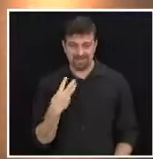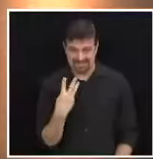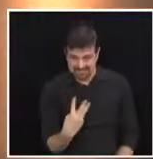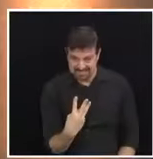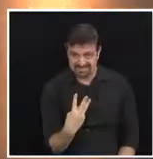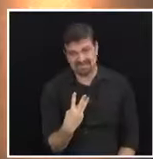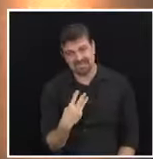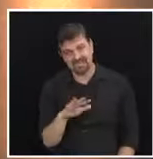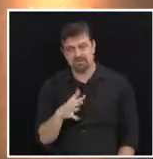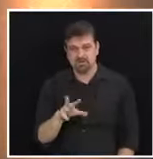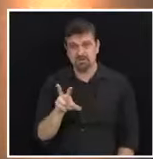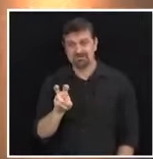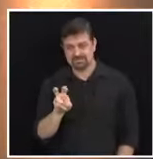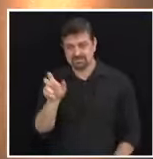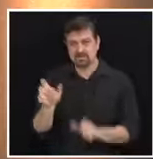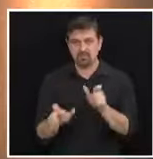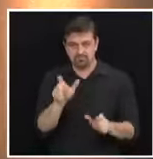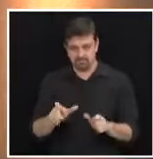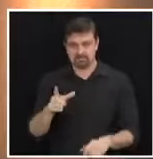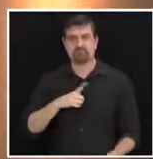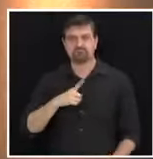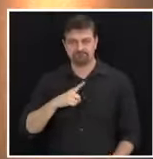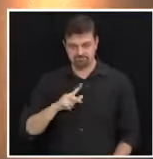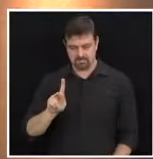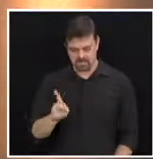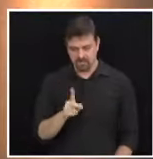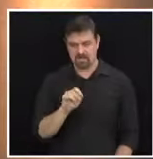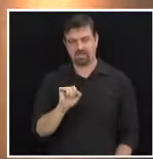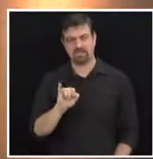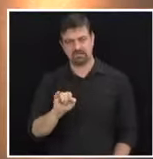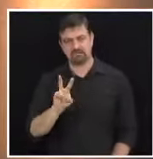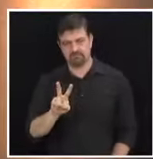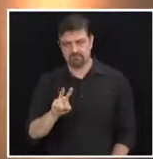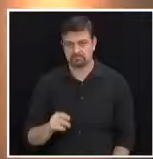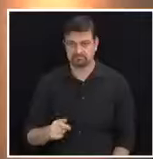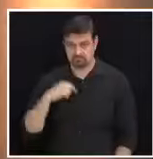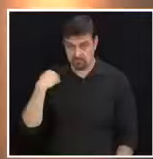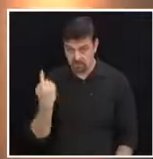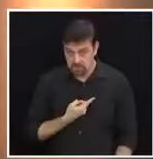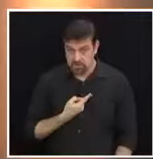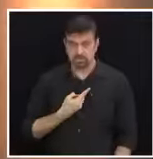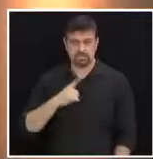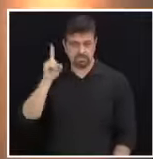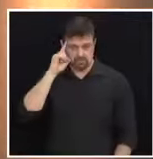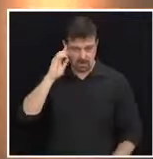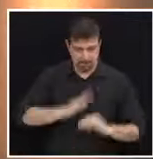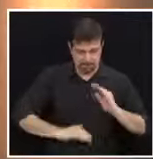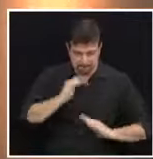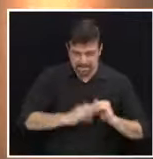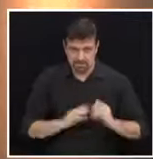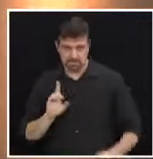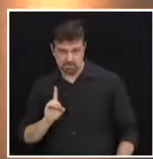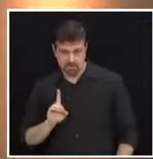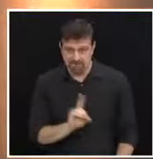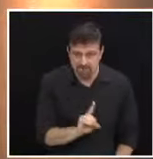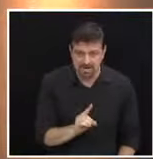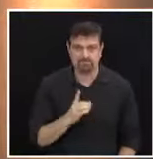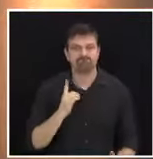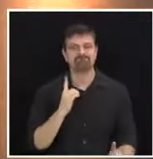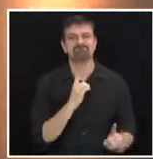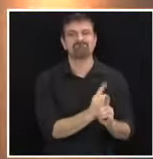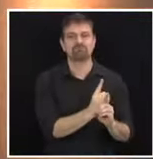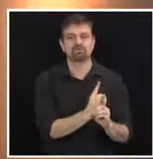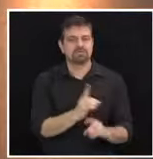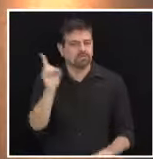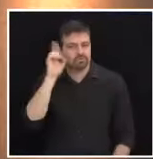casos positivos, isso todos os dias. Nós não tivemos casos da gente ir para uma atividade de campo e nós não temos pego os